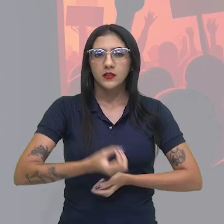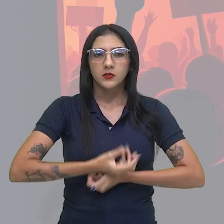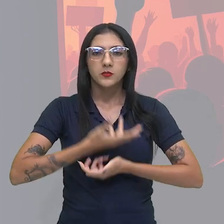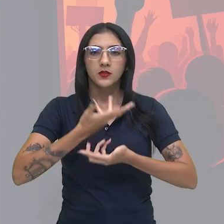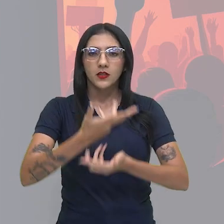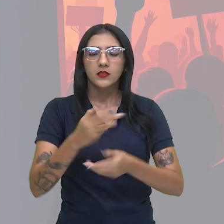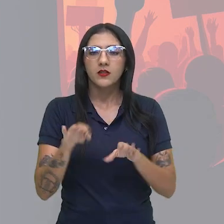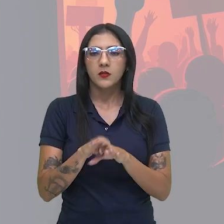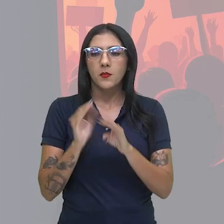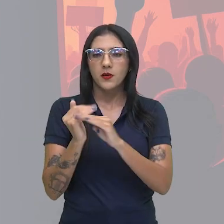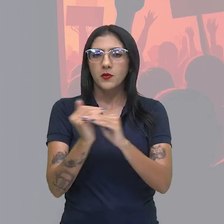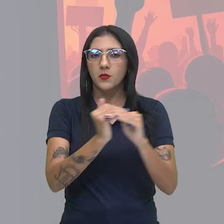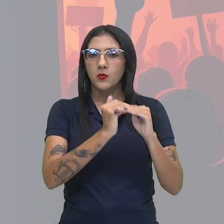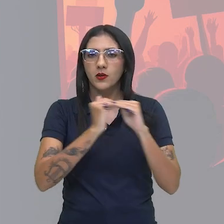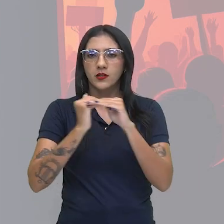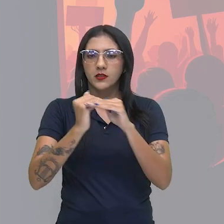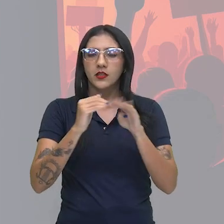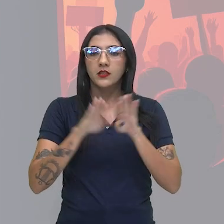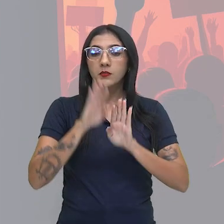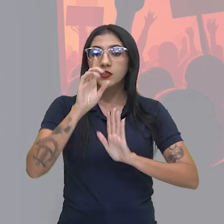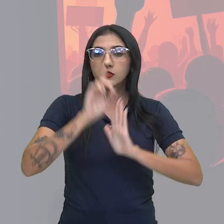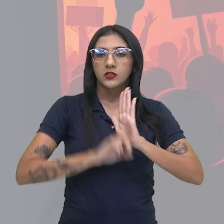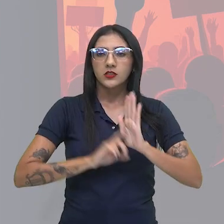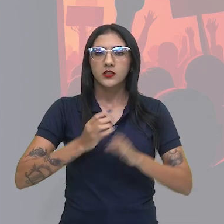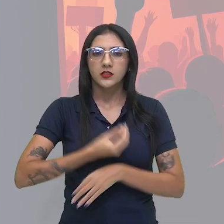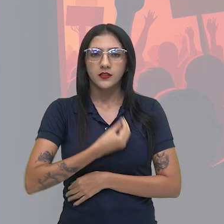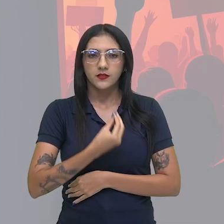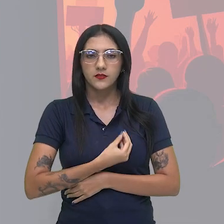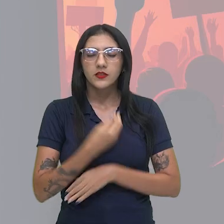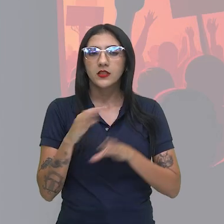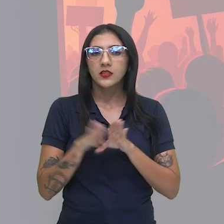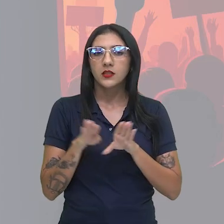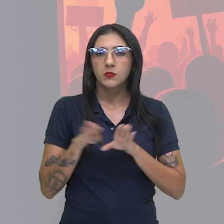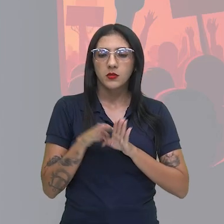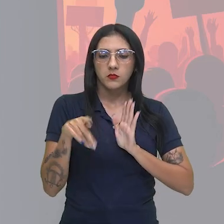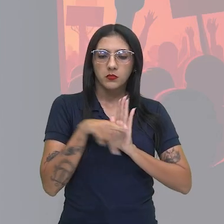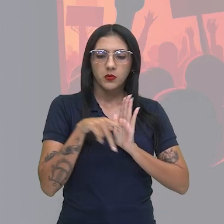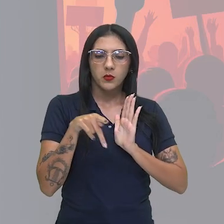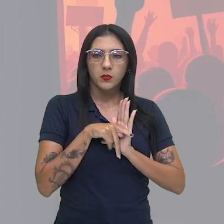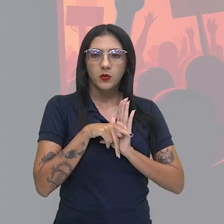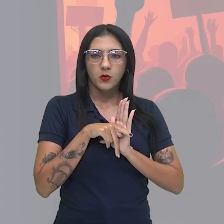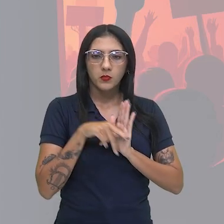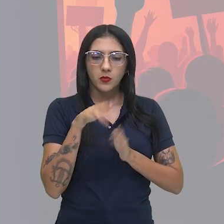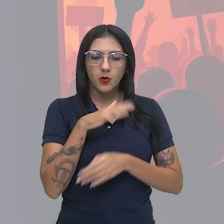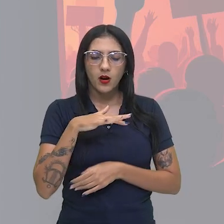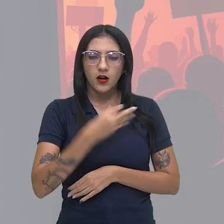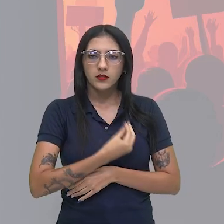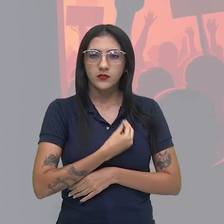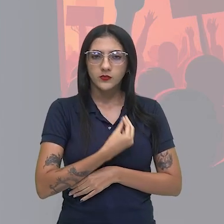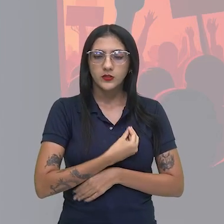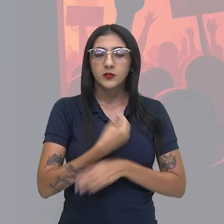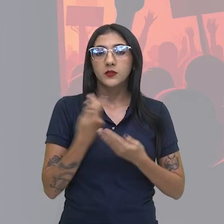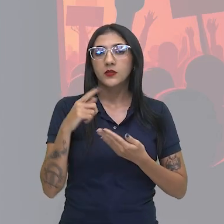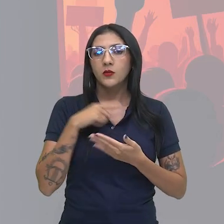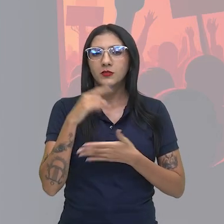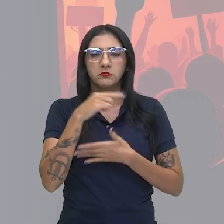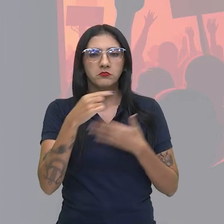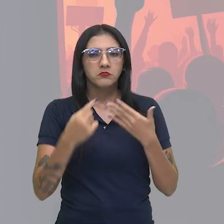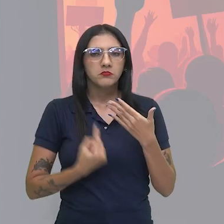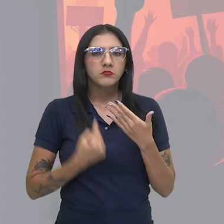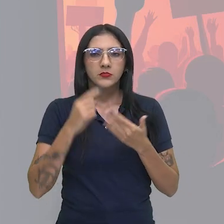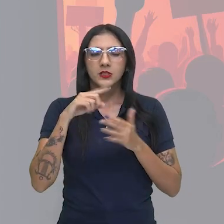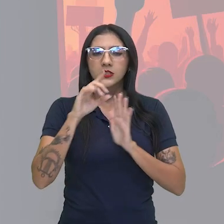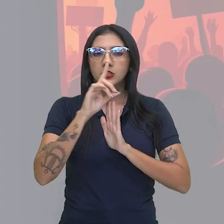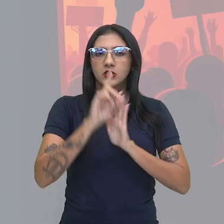a igualdade, o direito à vida, o direito à propriedade. Então, são direitos fundamentais